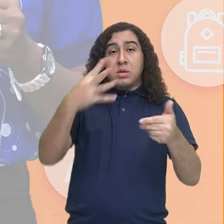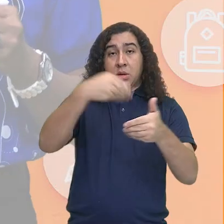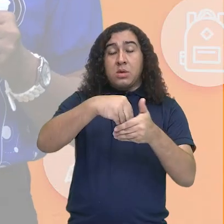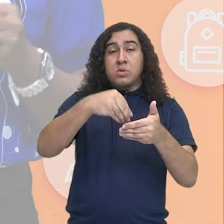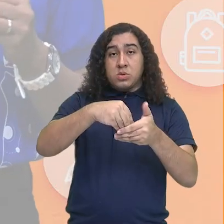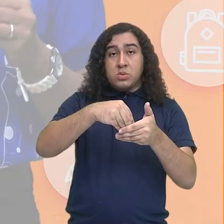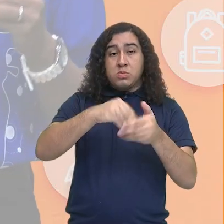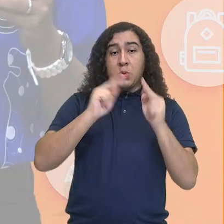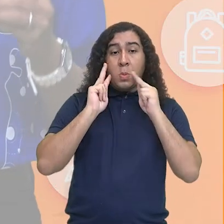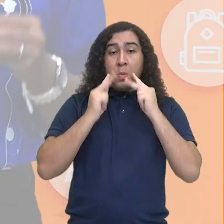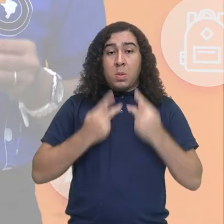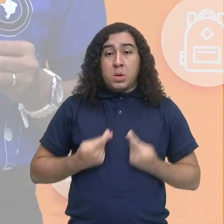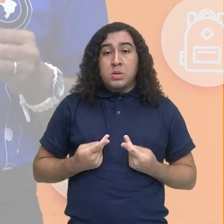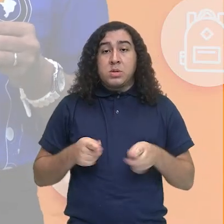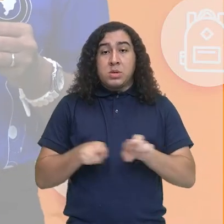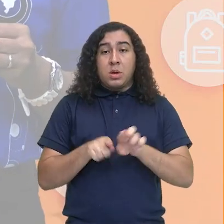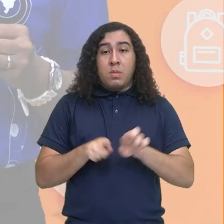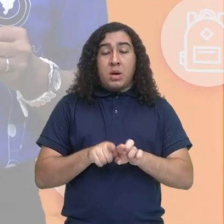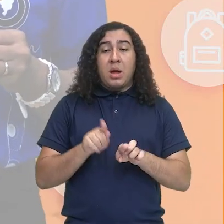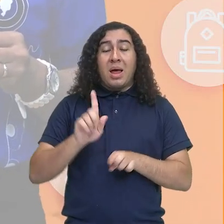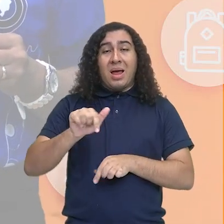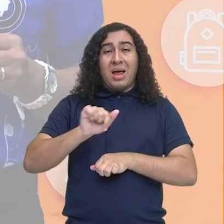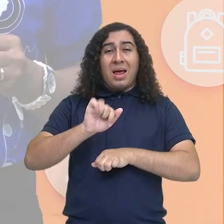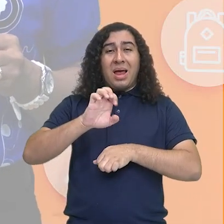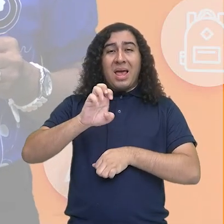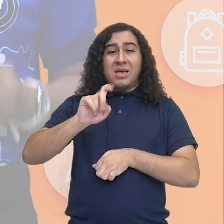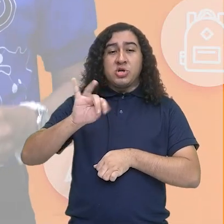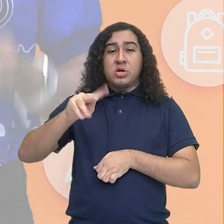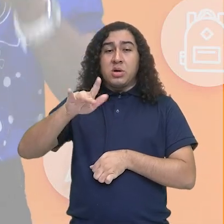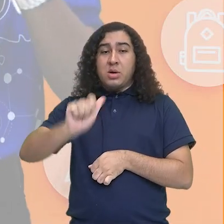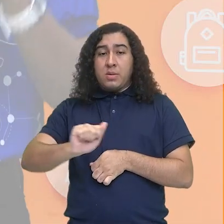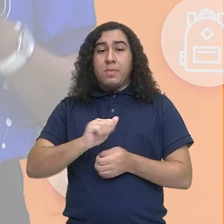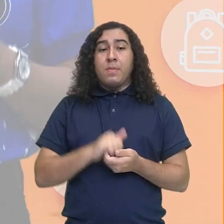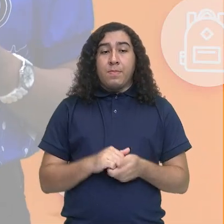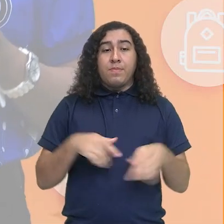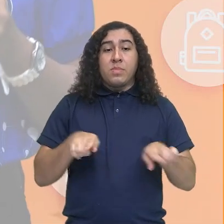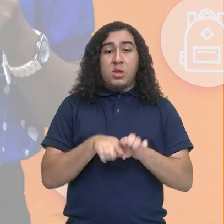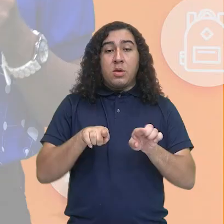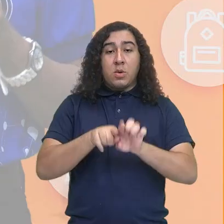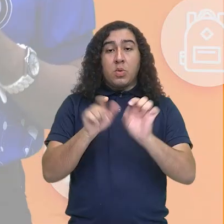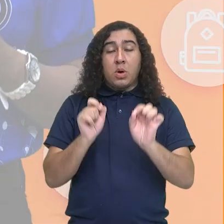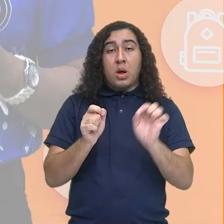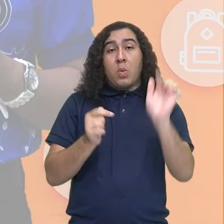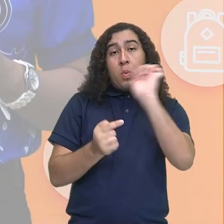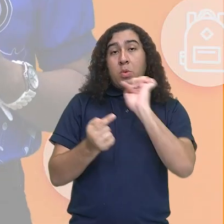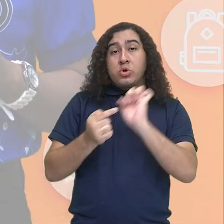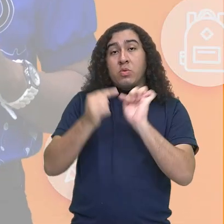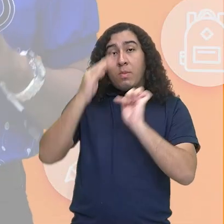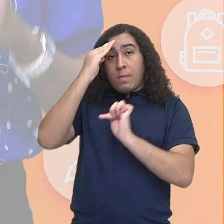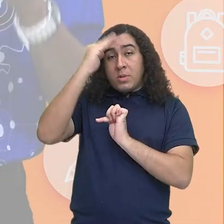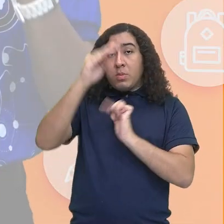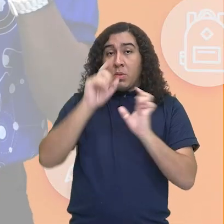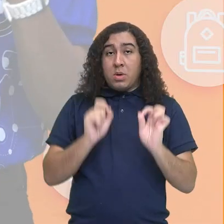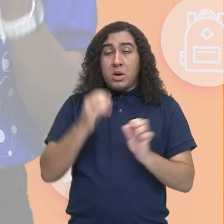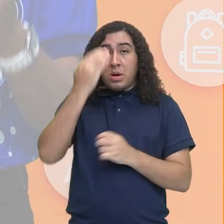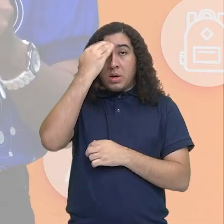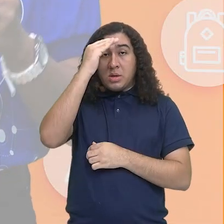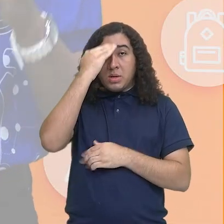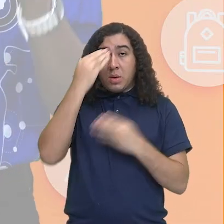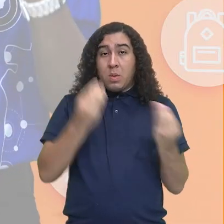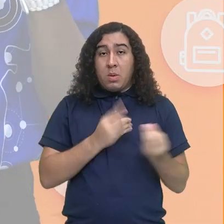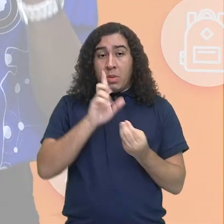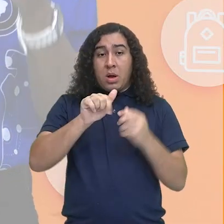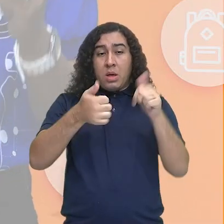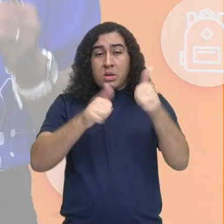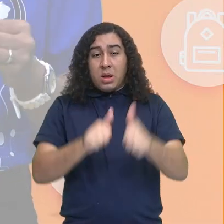humanos e, com um objeto bem específico, servir como meio de